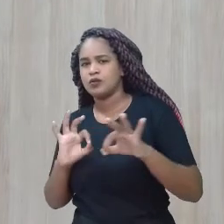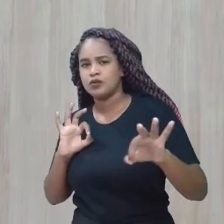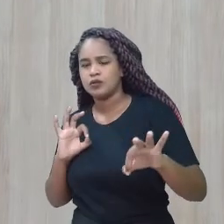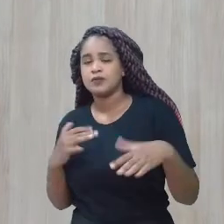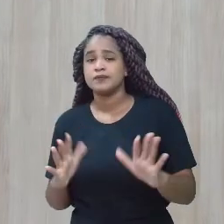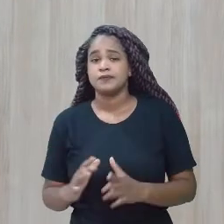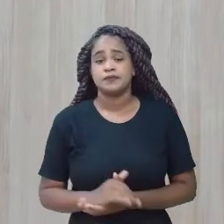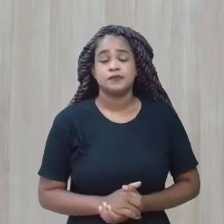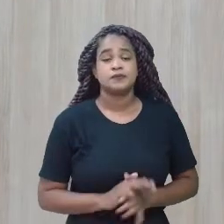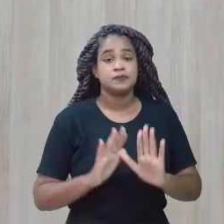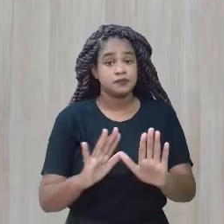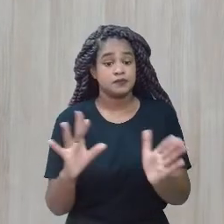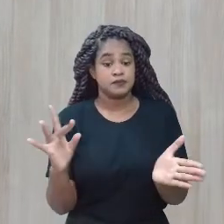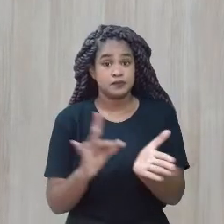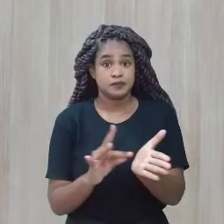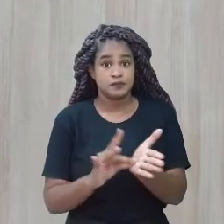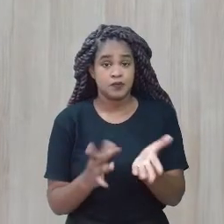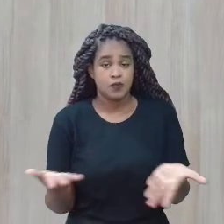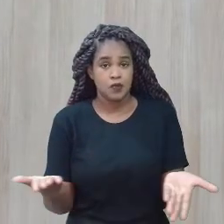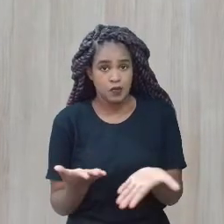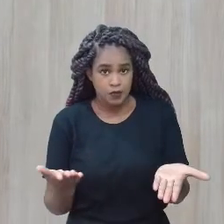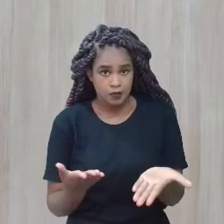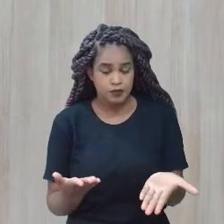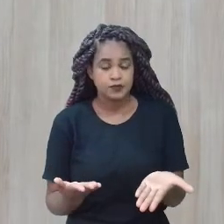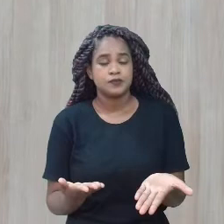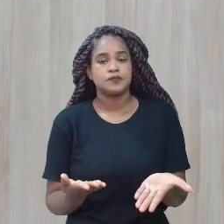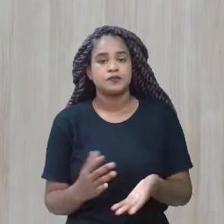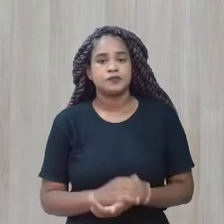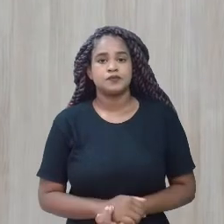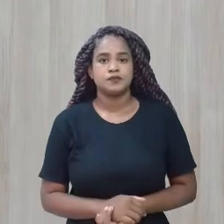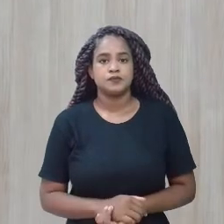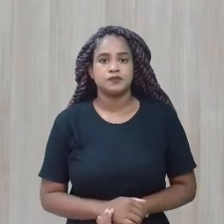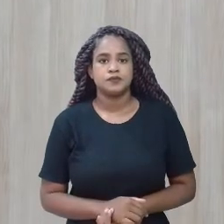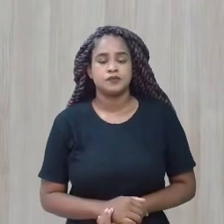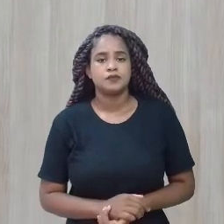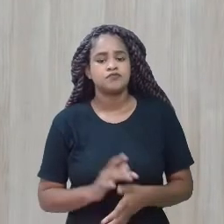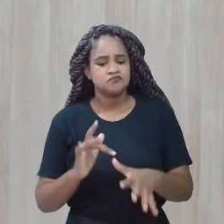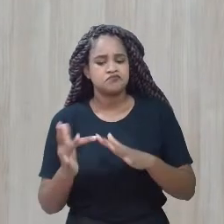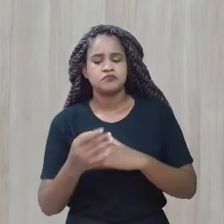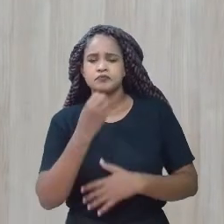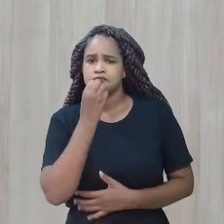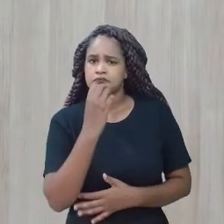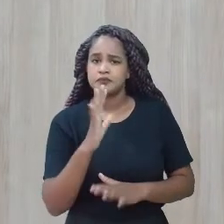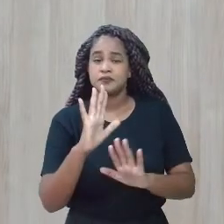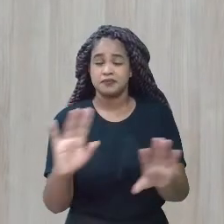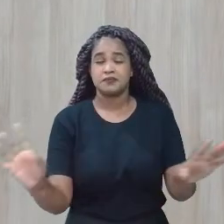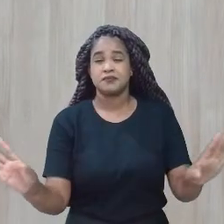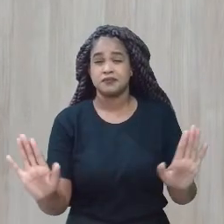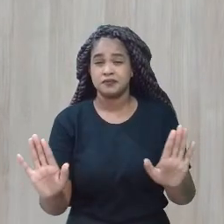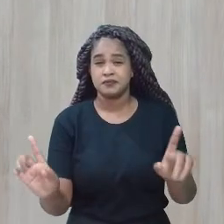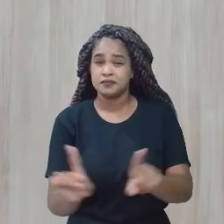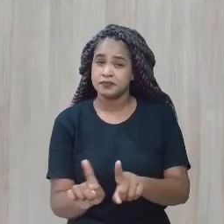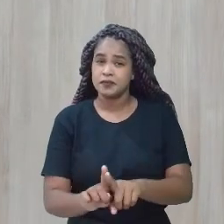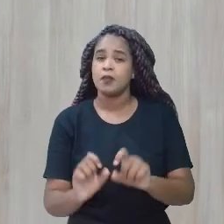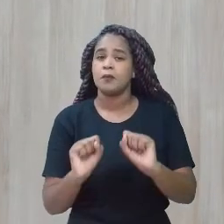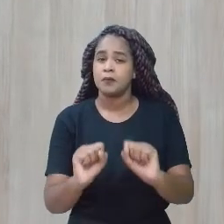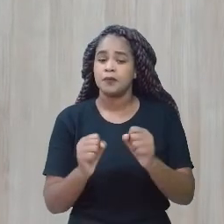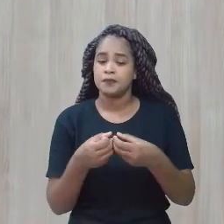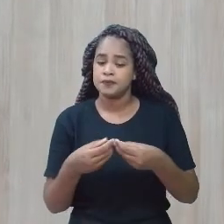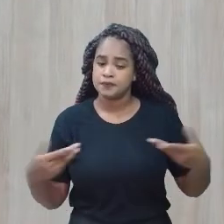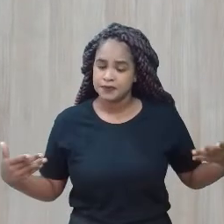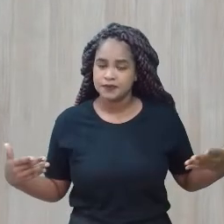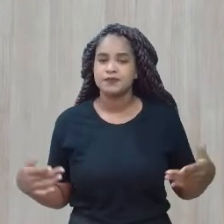realidade vivenciada hoje por todos nós, ela é muito benéfica, mas também ela pode causar um